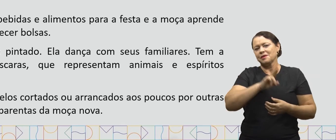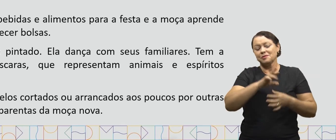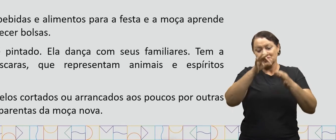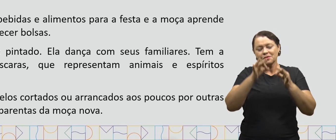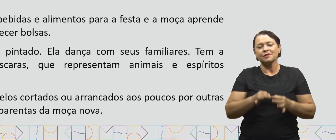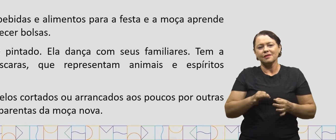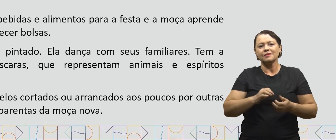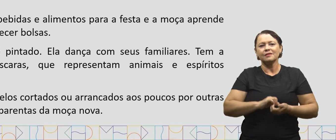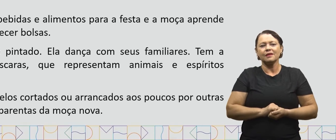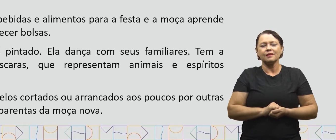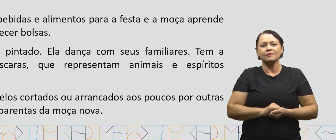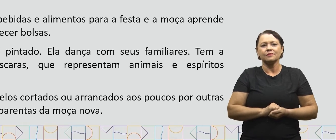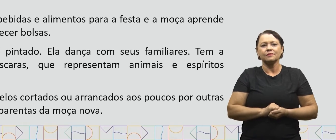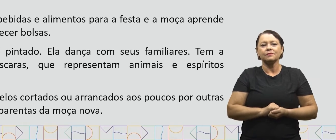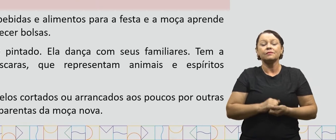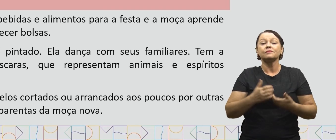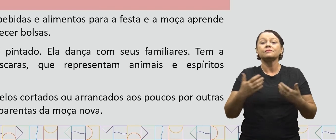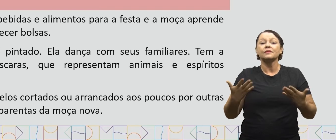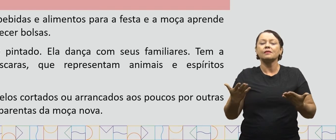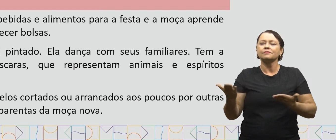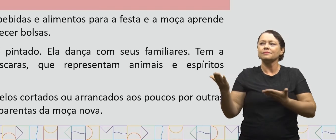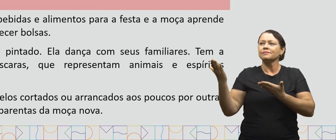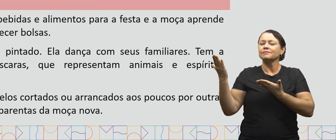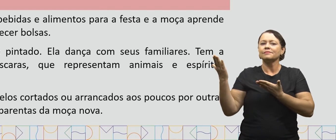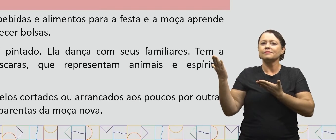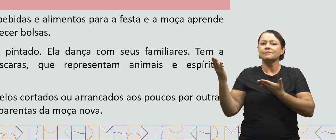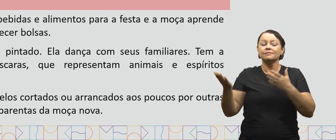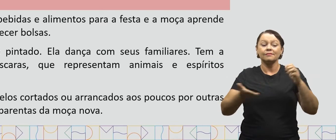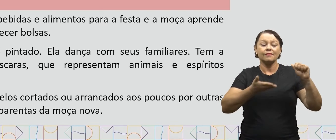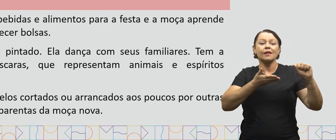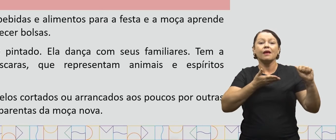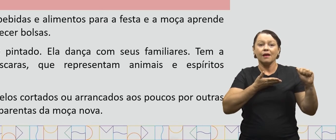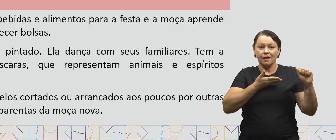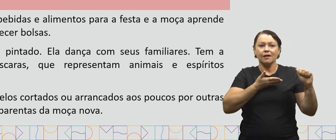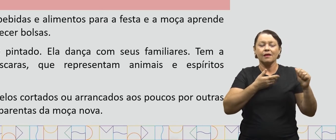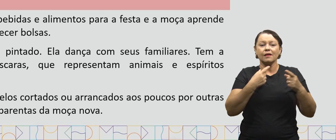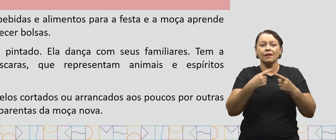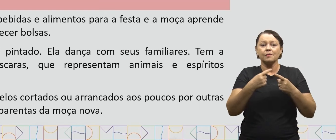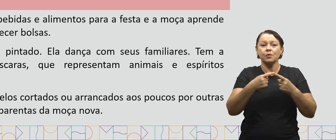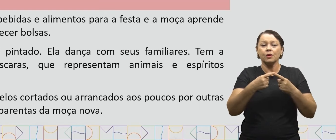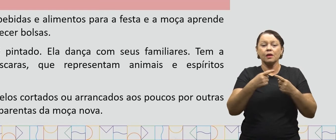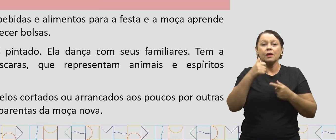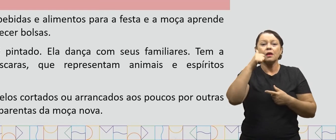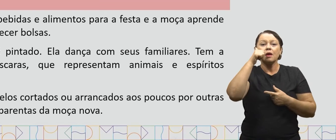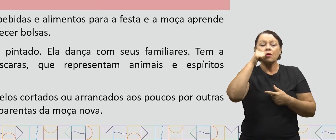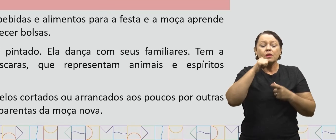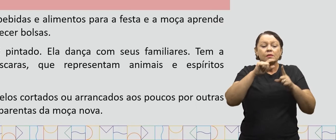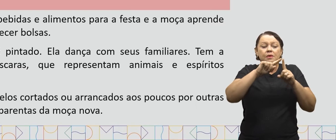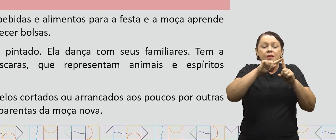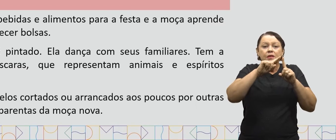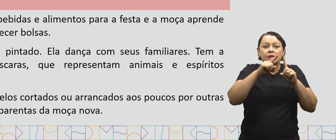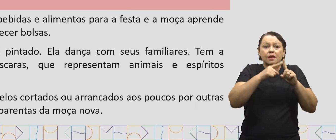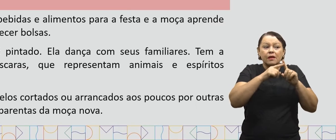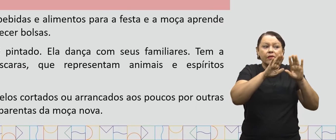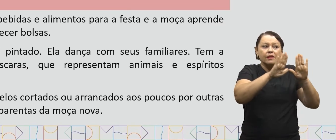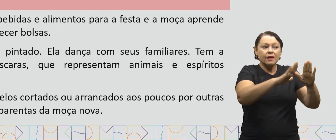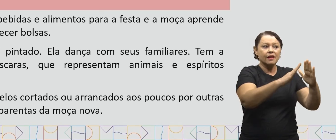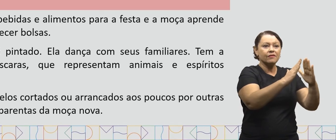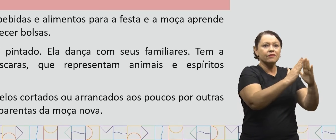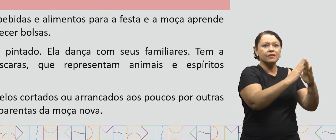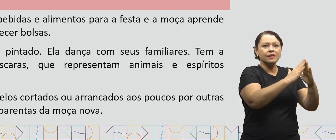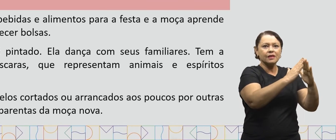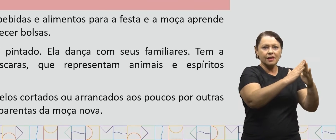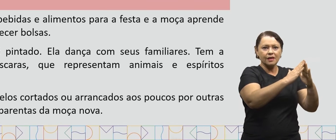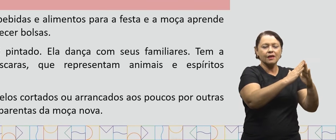essa. A alternativa correta é a letra A. A alternativa A diz que quando a menina engravida, fica isolada